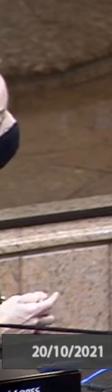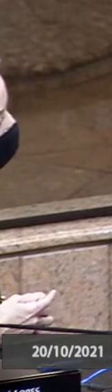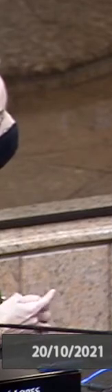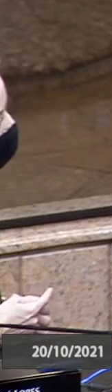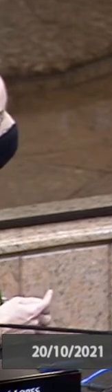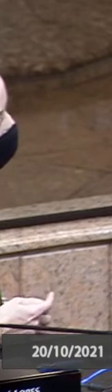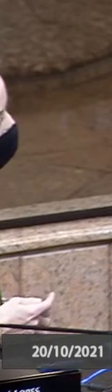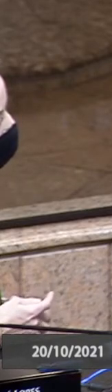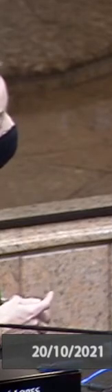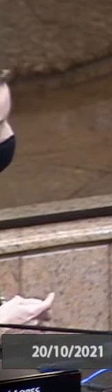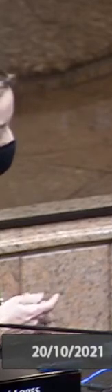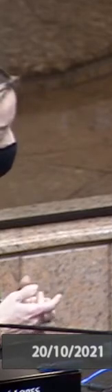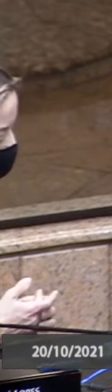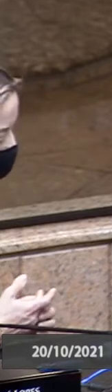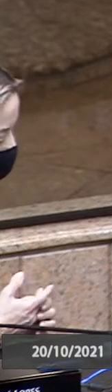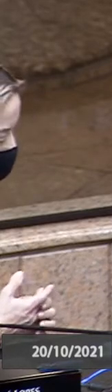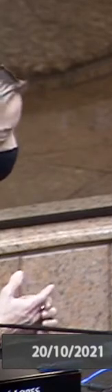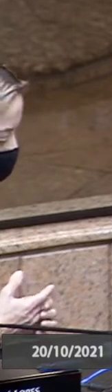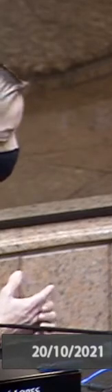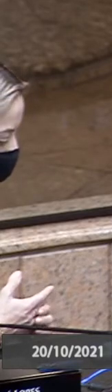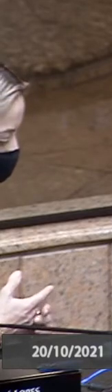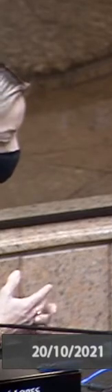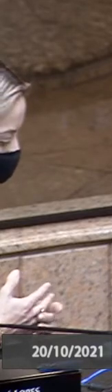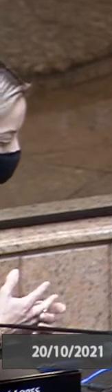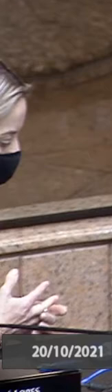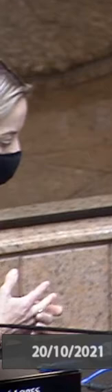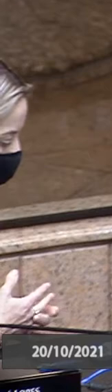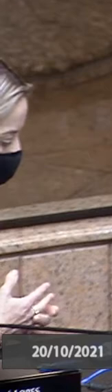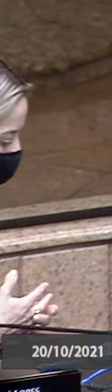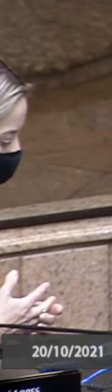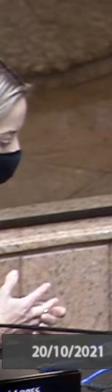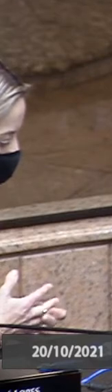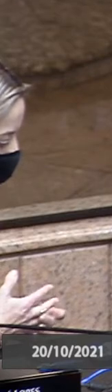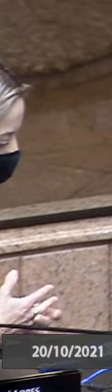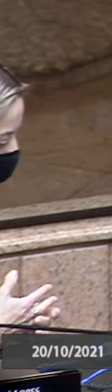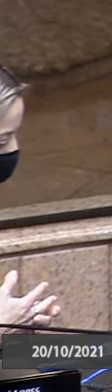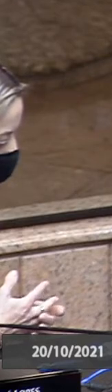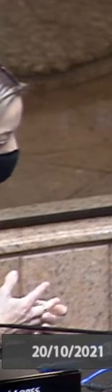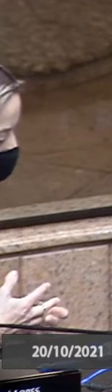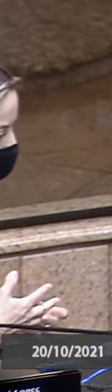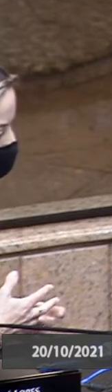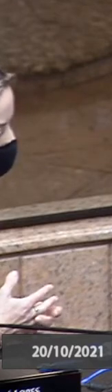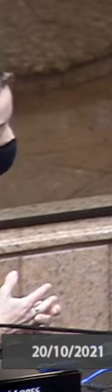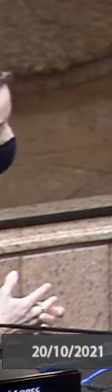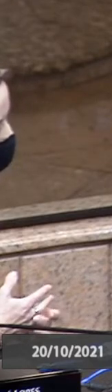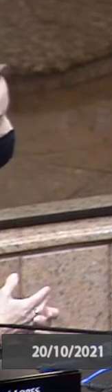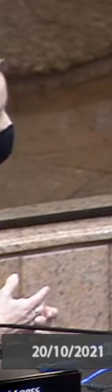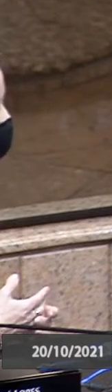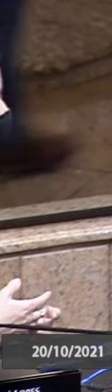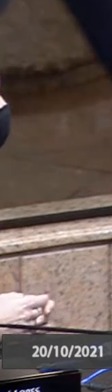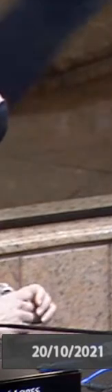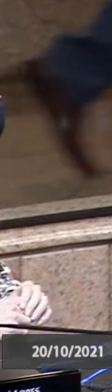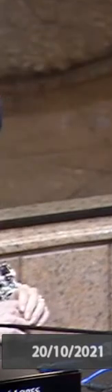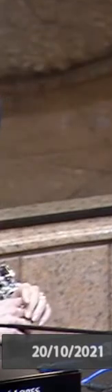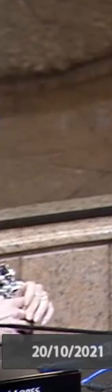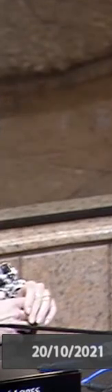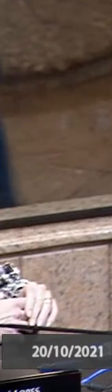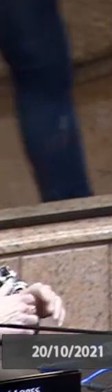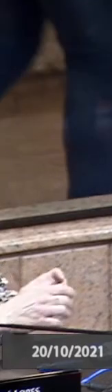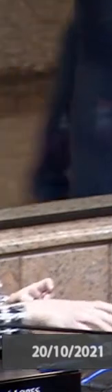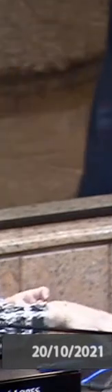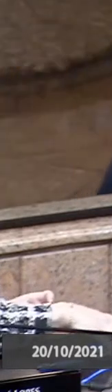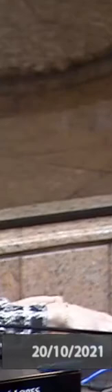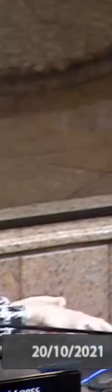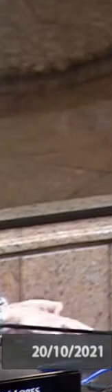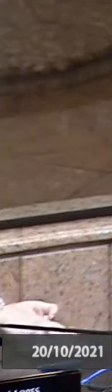da Criança e do Adolescente, quaisquer outros crimes de natureza sexual contra criança e adolescente previstos nessa legislação, crimes contra a dignidade